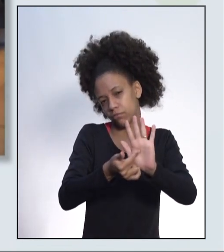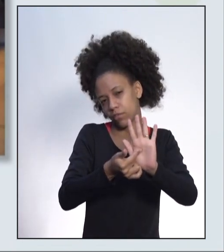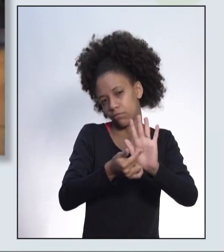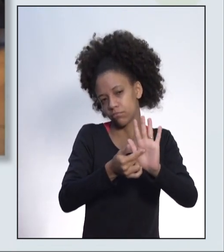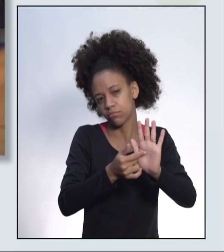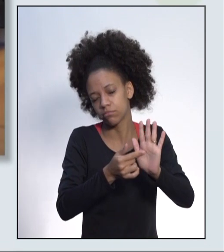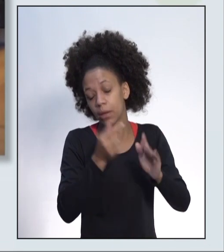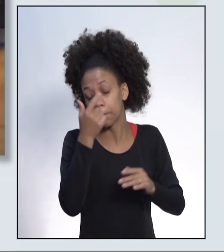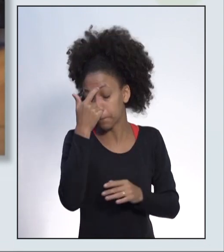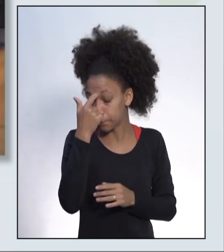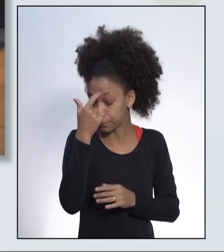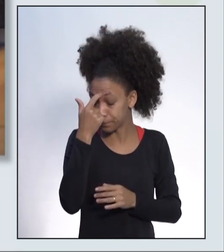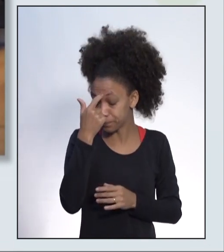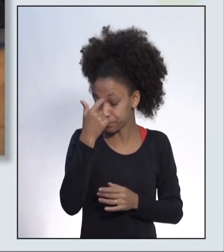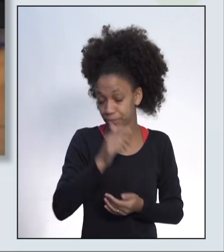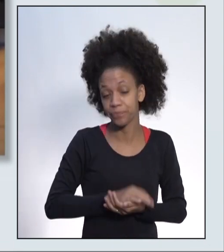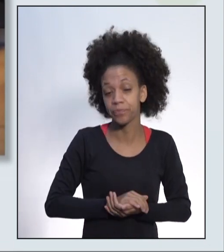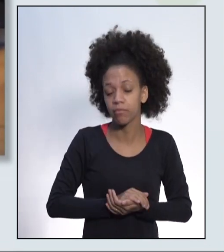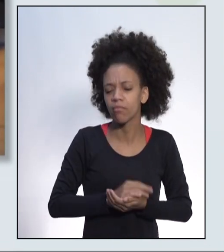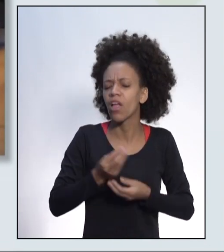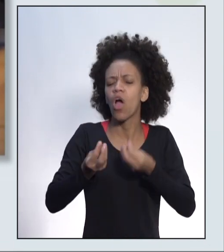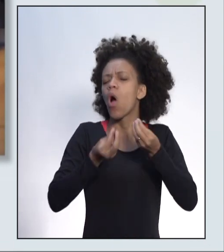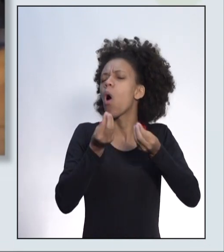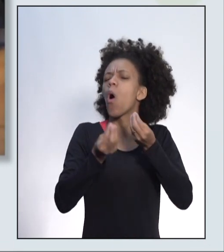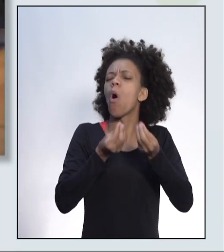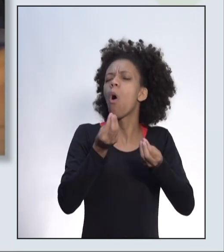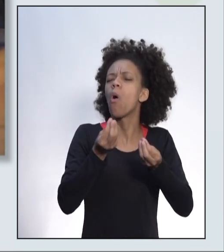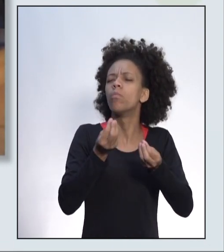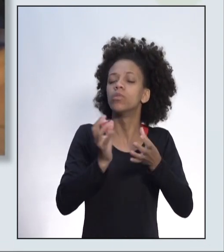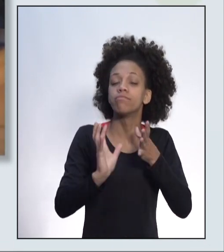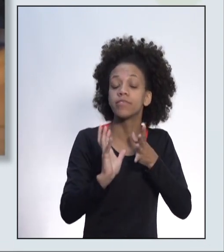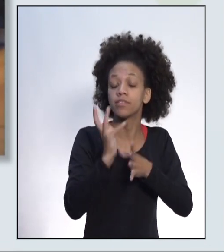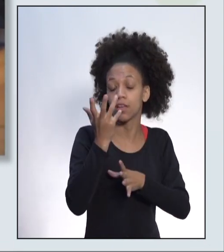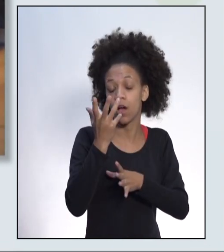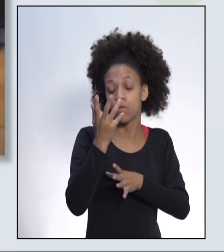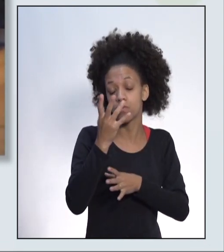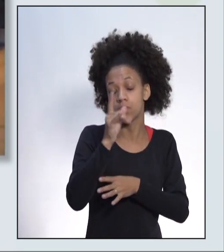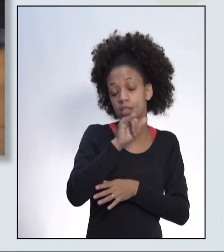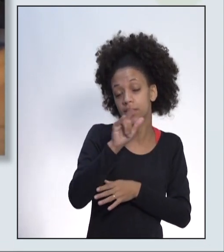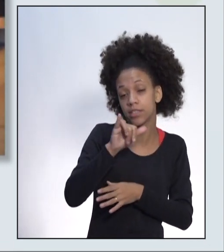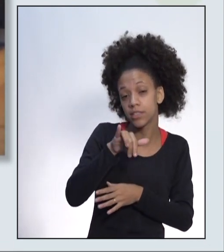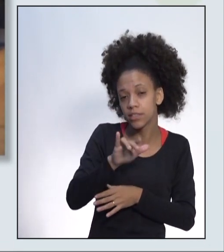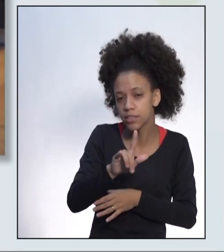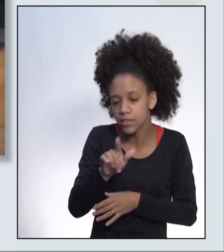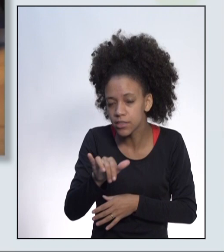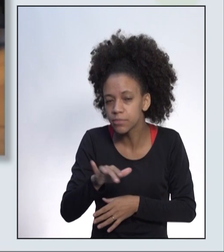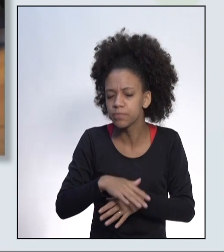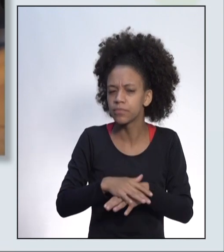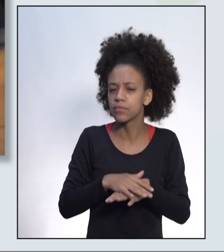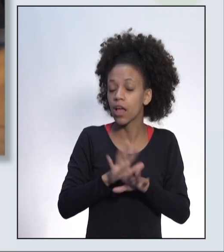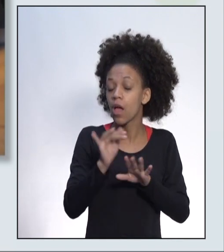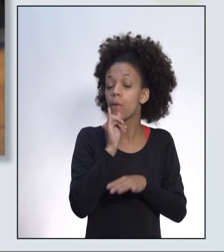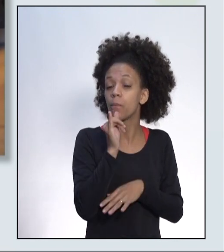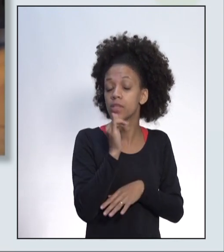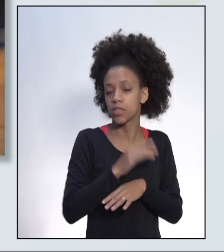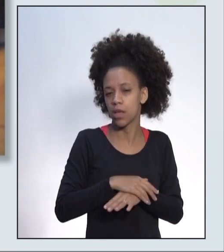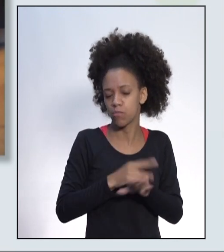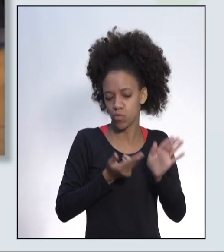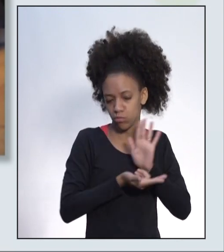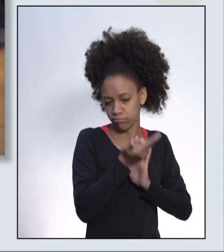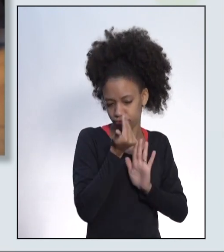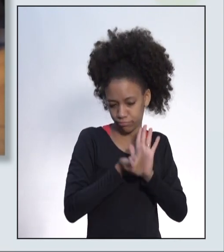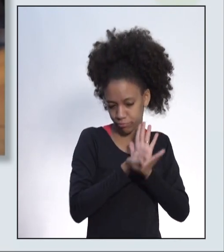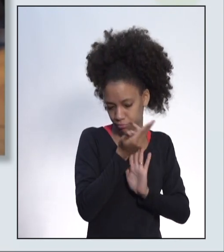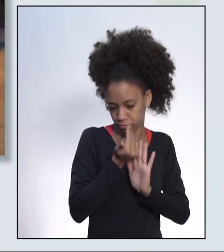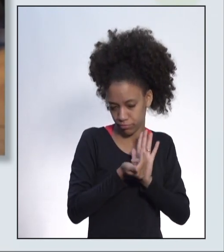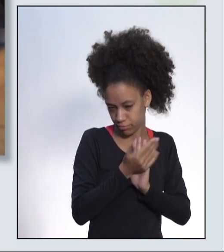criar. Como é que eu vou criar esse zine? O zine é um exemplo dessa revistinha, né?